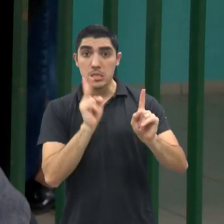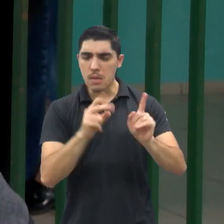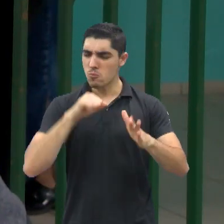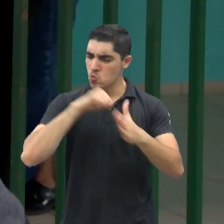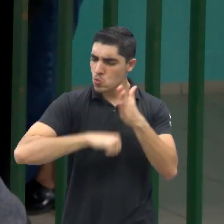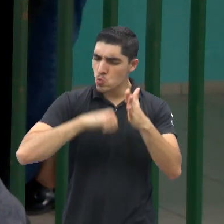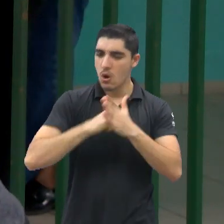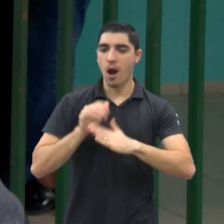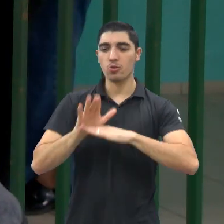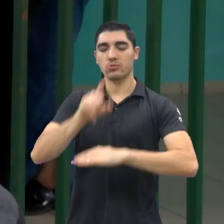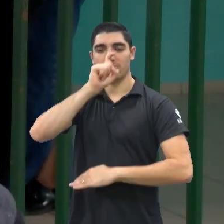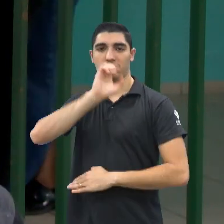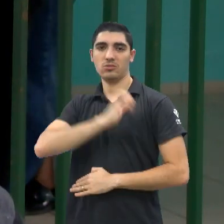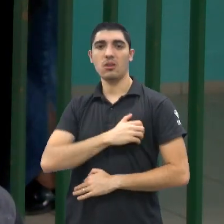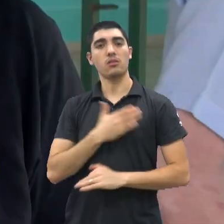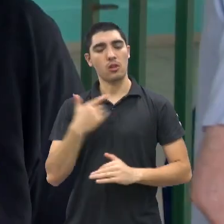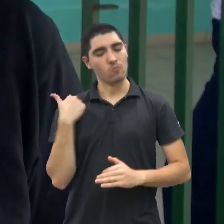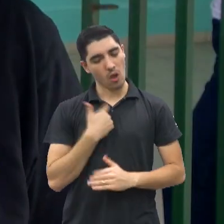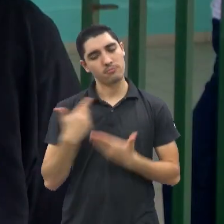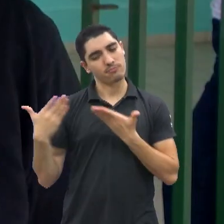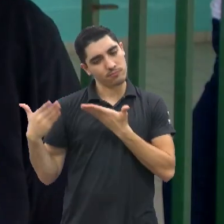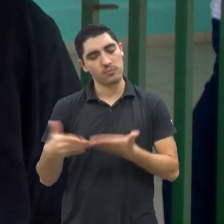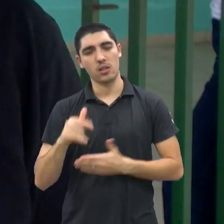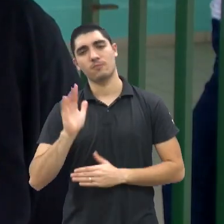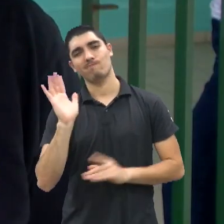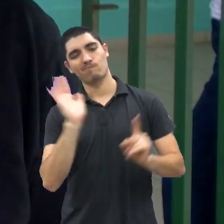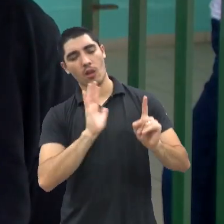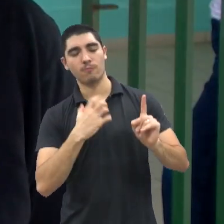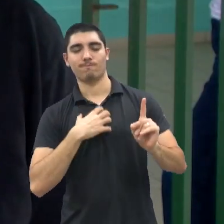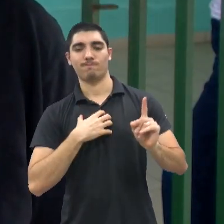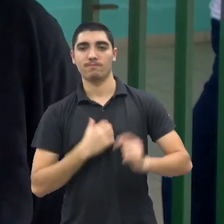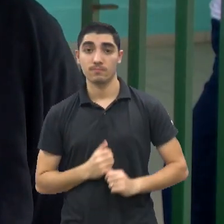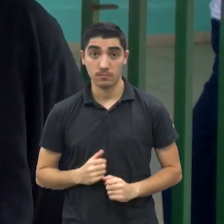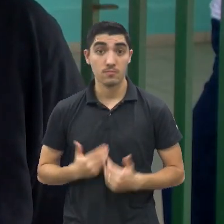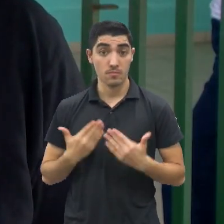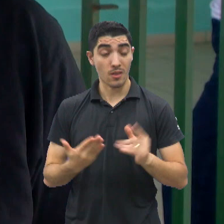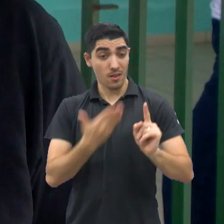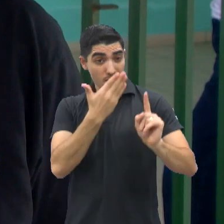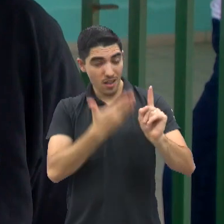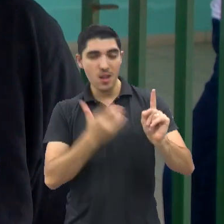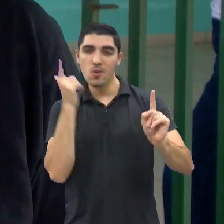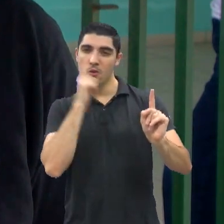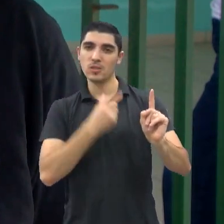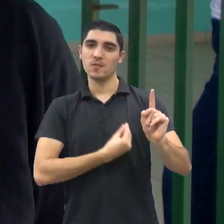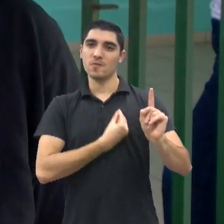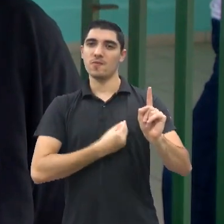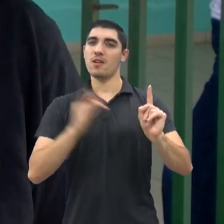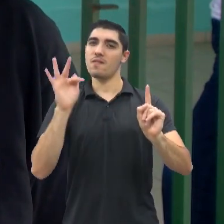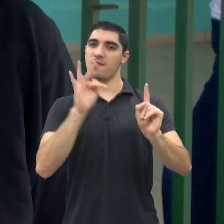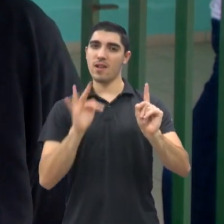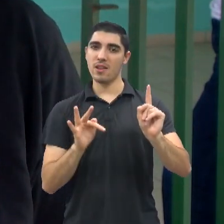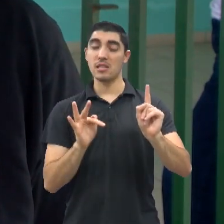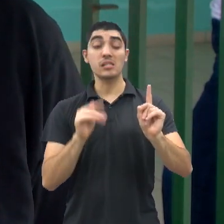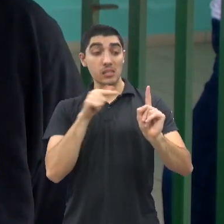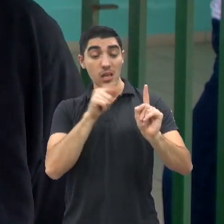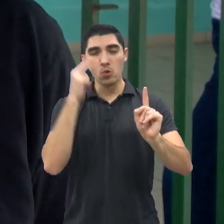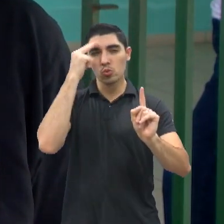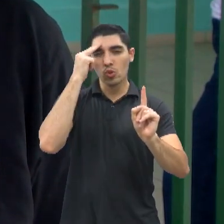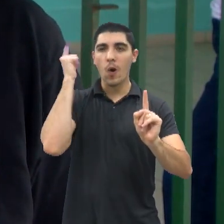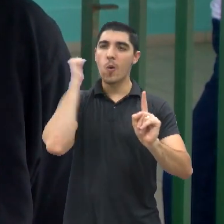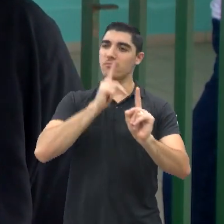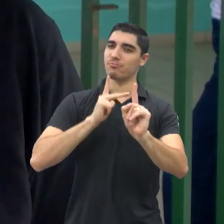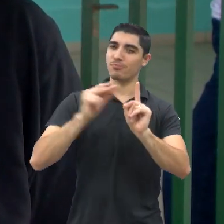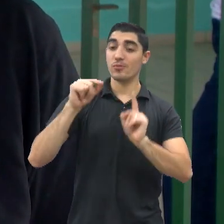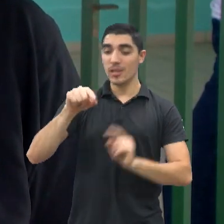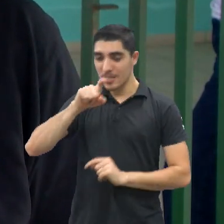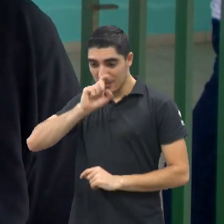então é mais justo que a gente vi aqui despedir dele né com certeza ele foi feliz porque deixou um legado que ele sempre sonhou quer deixar o São José numa